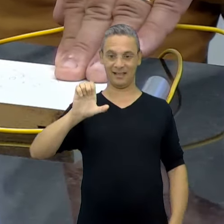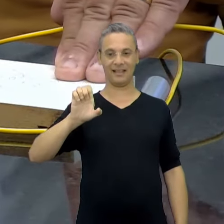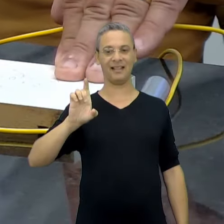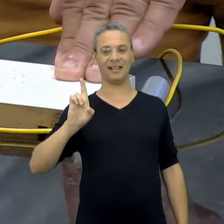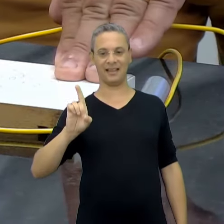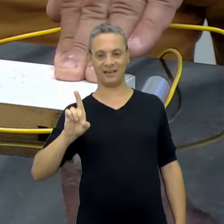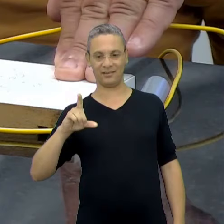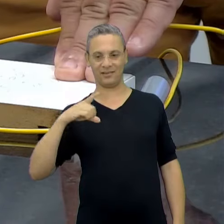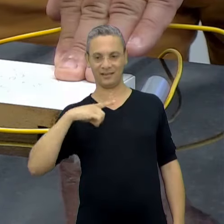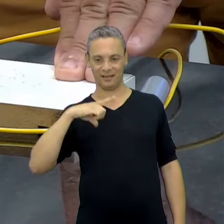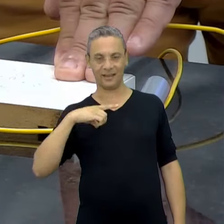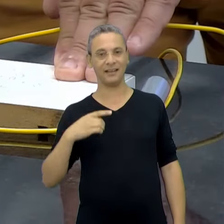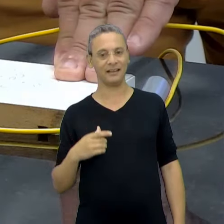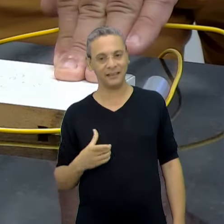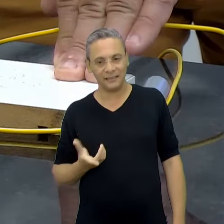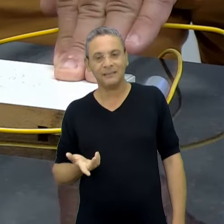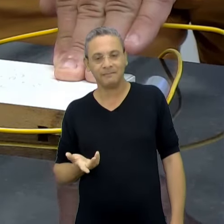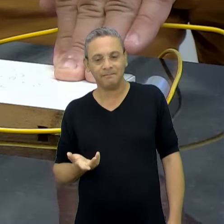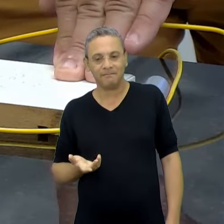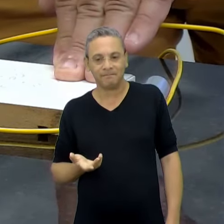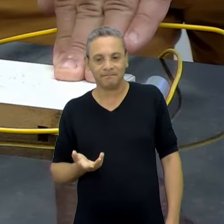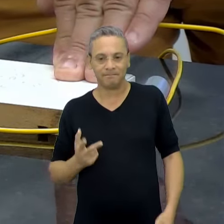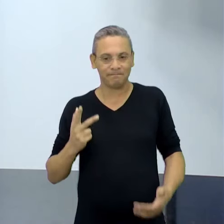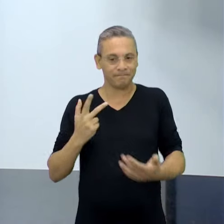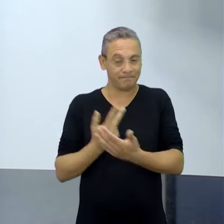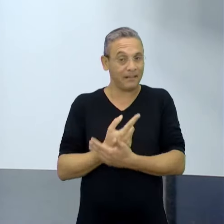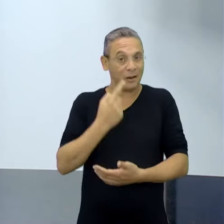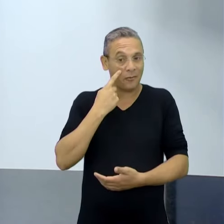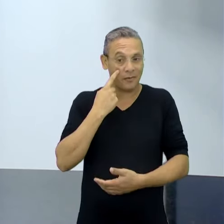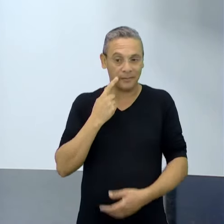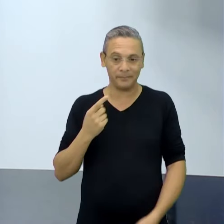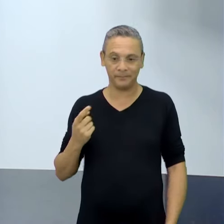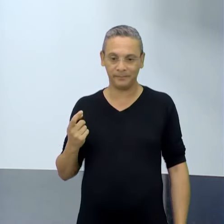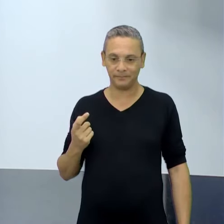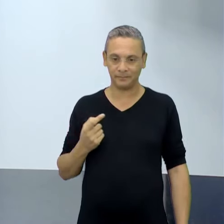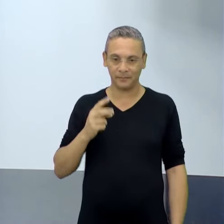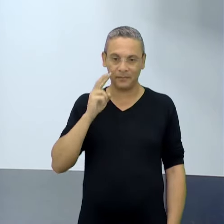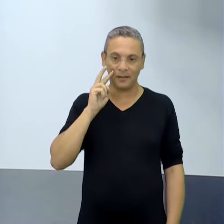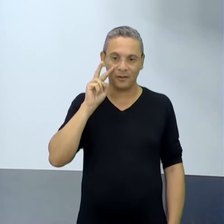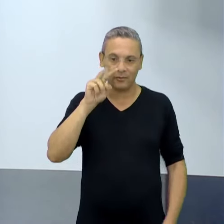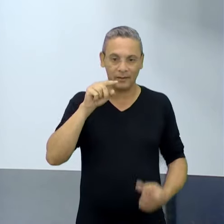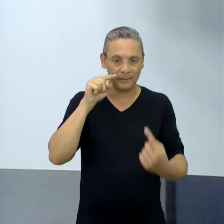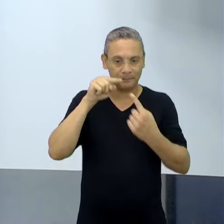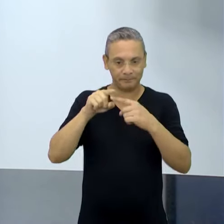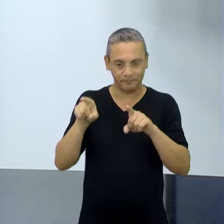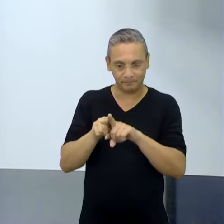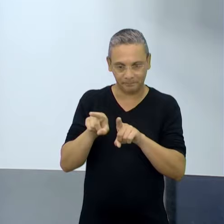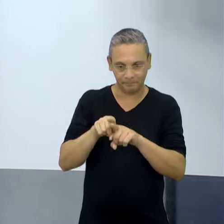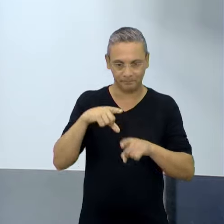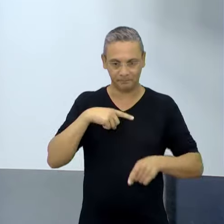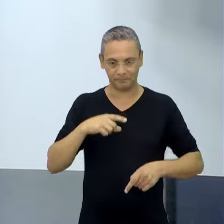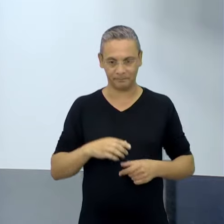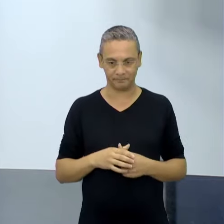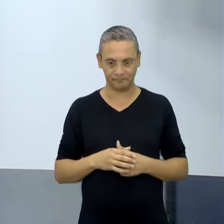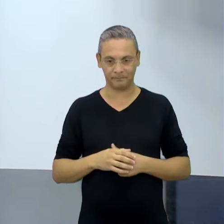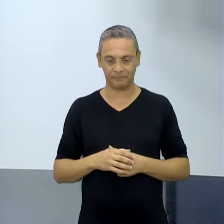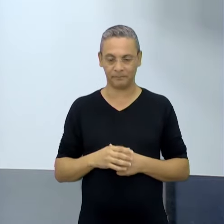assim acesa, senão a gente vai estragar aí, mas ó, eu consigo mostrar para você assim, ó.